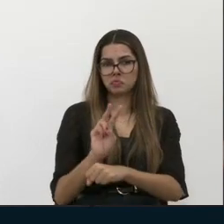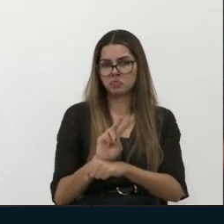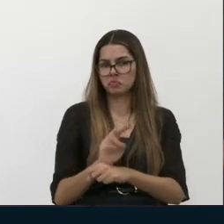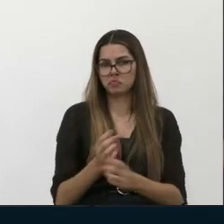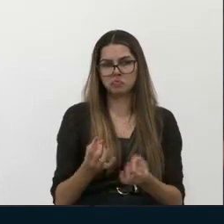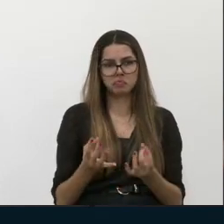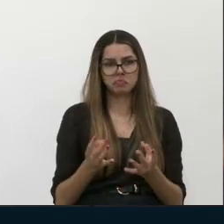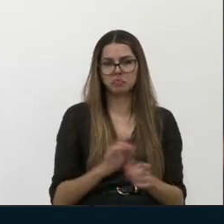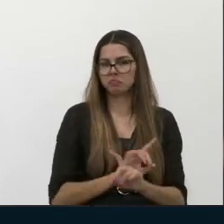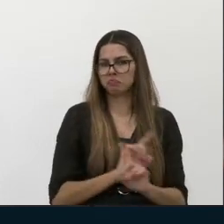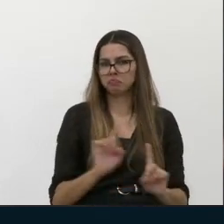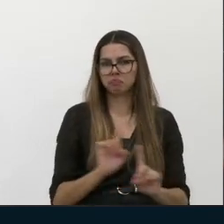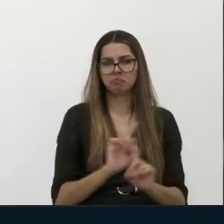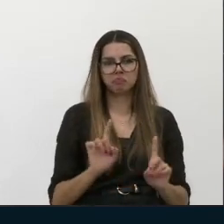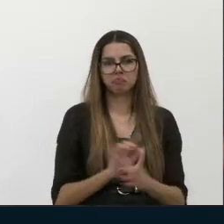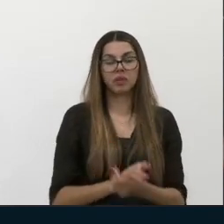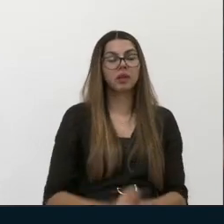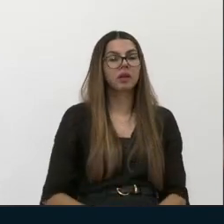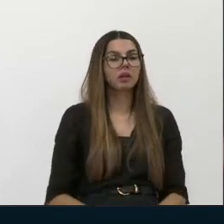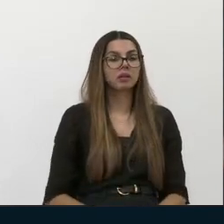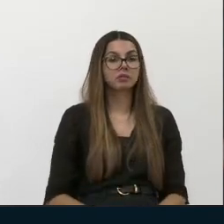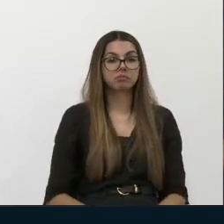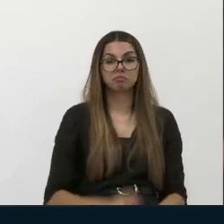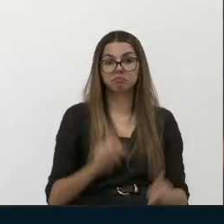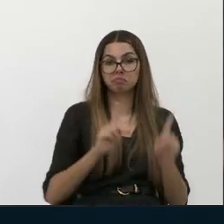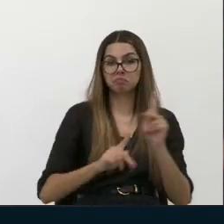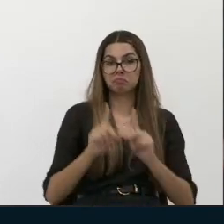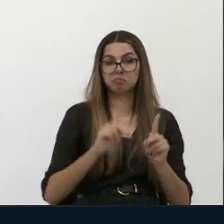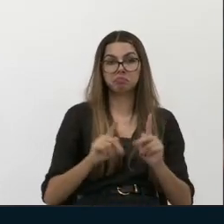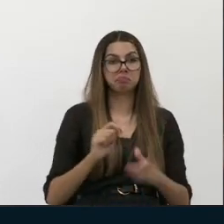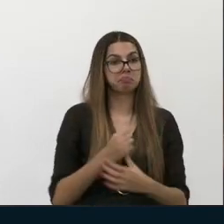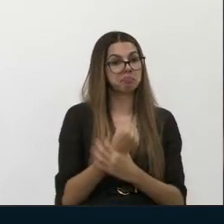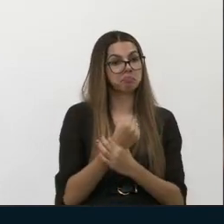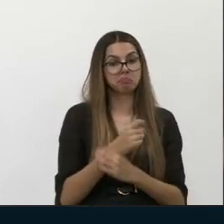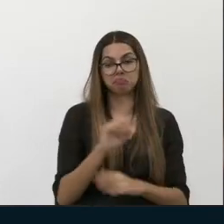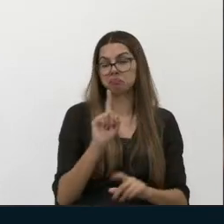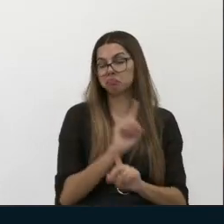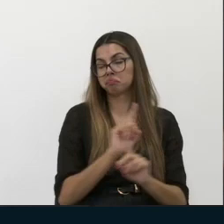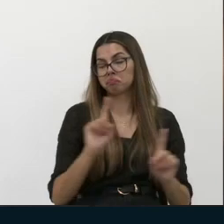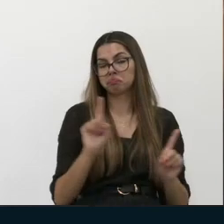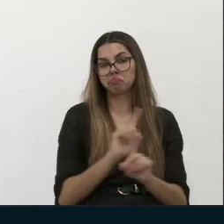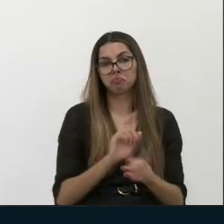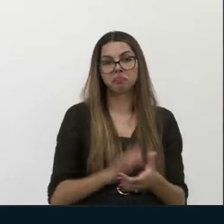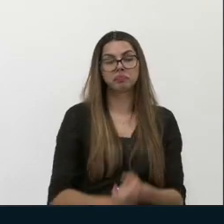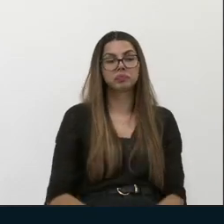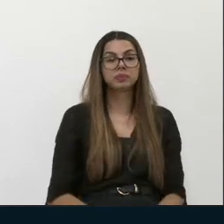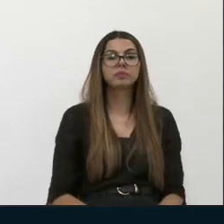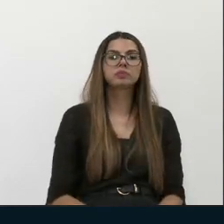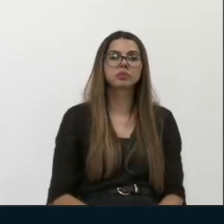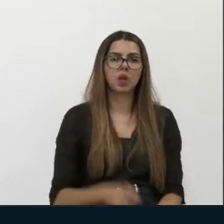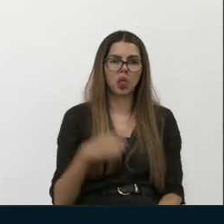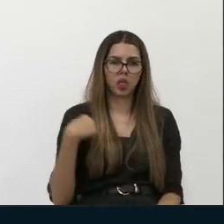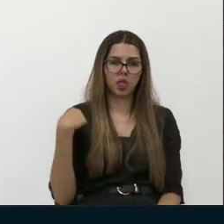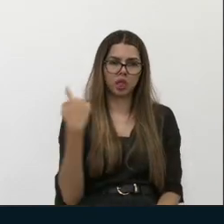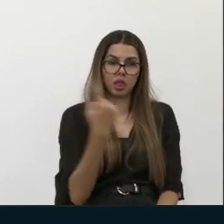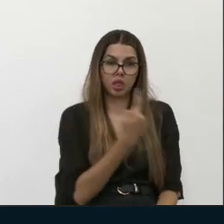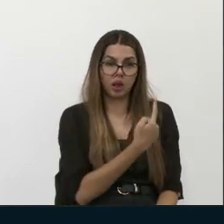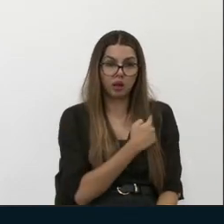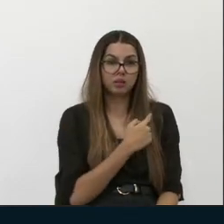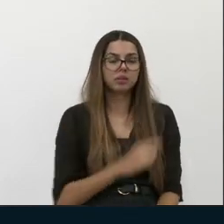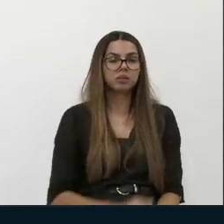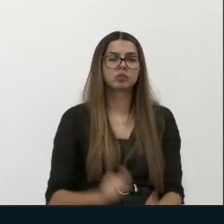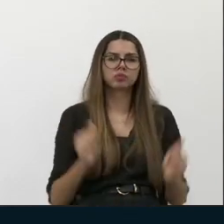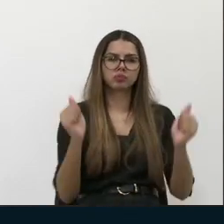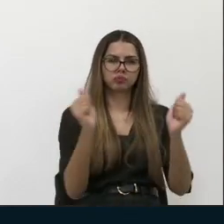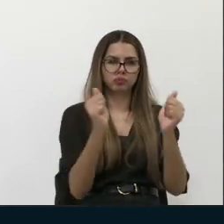a Sabesp, não veio aqui defender a população. Não. nós estamos ali, estaremos ao lado